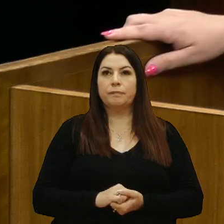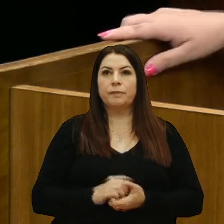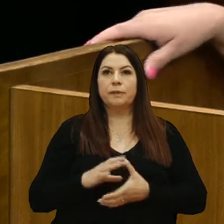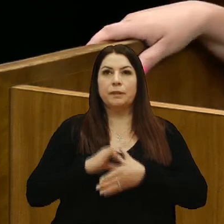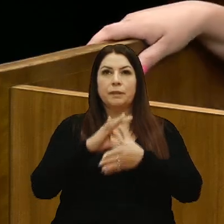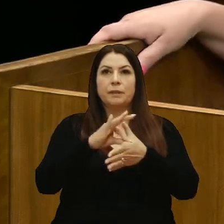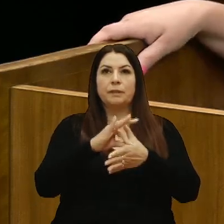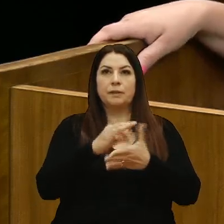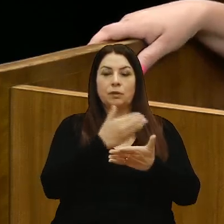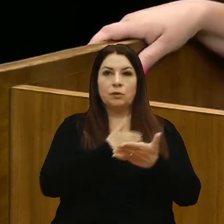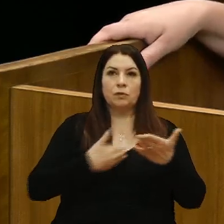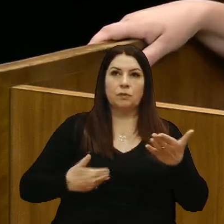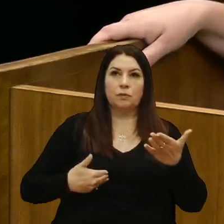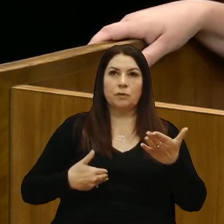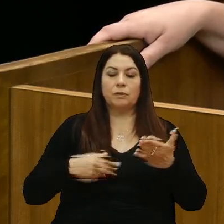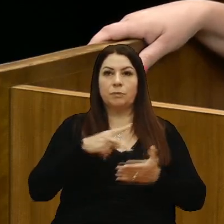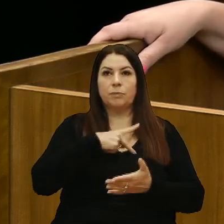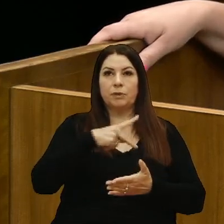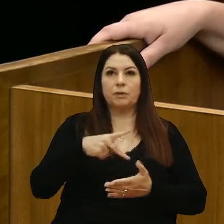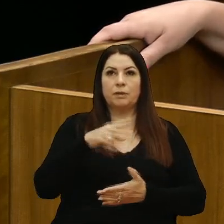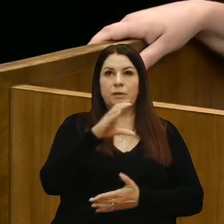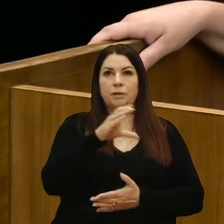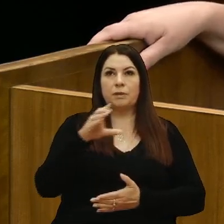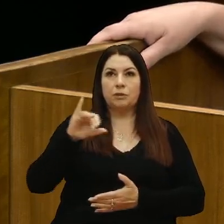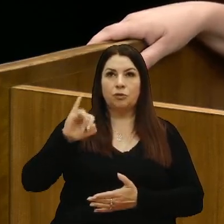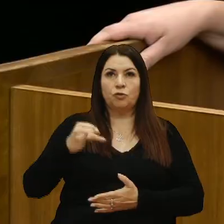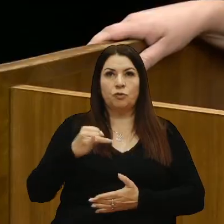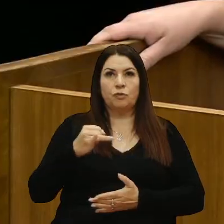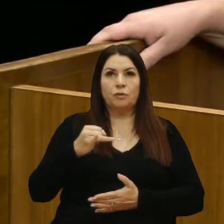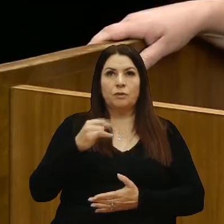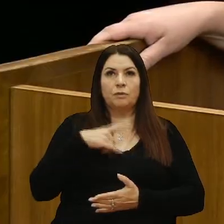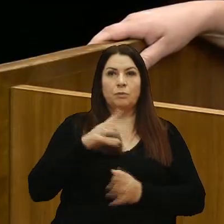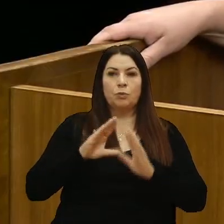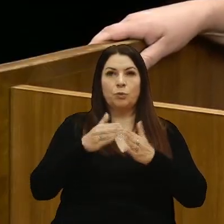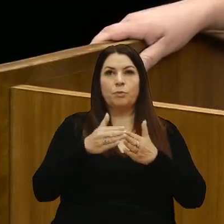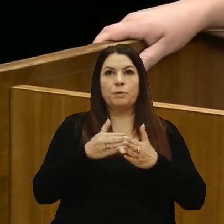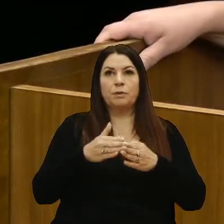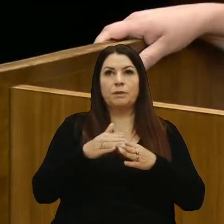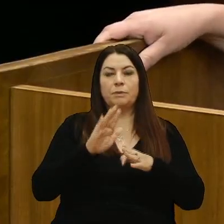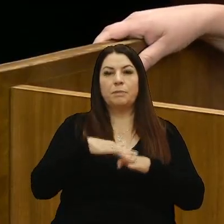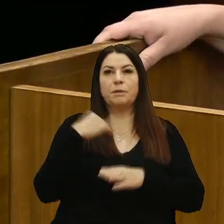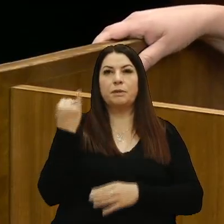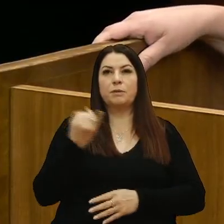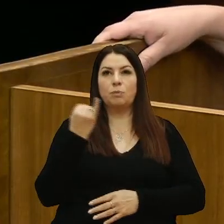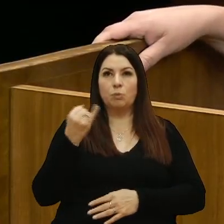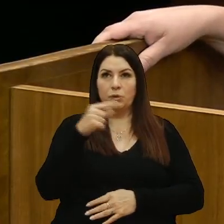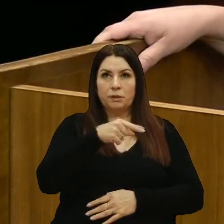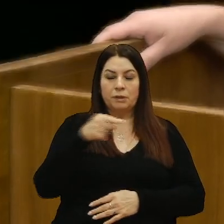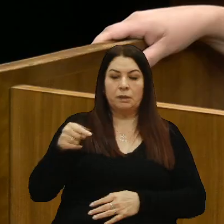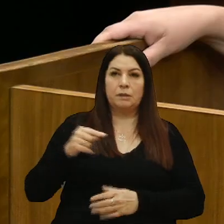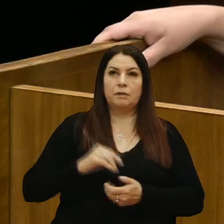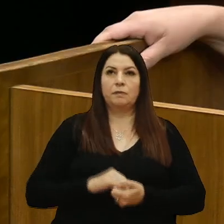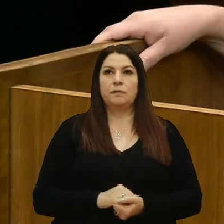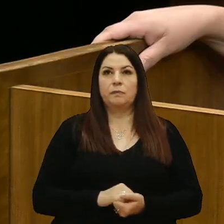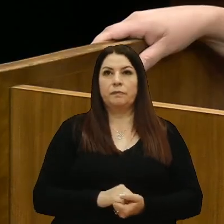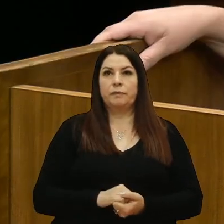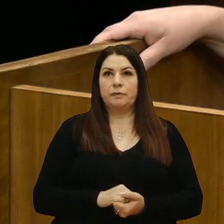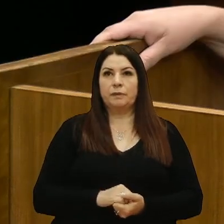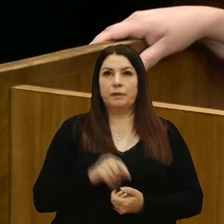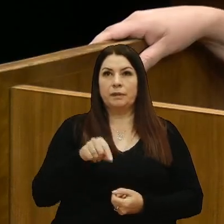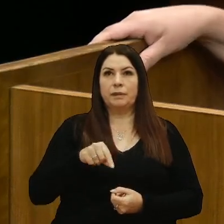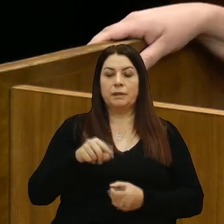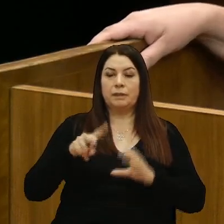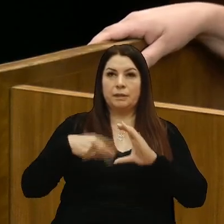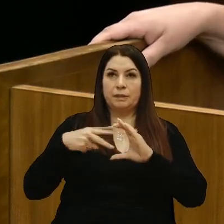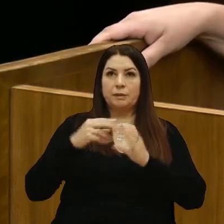de governo, presidente da CCJ, uma das comissões mais importantes dessa